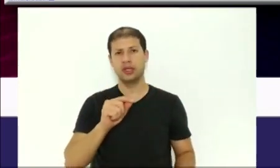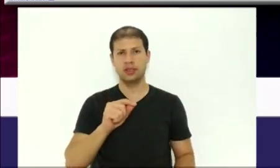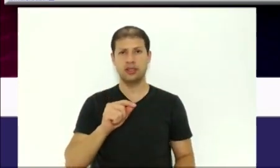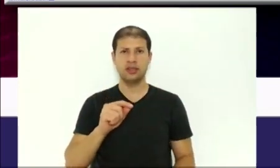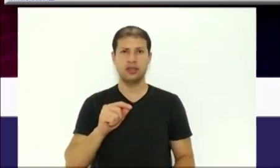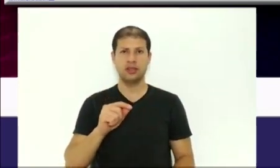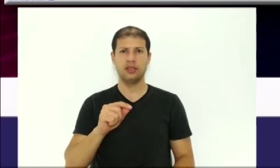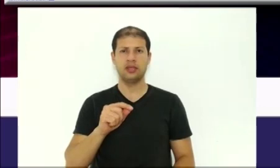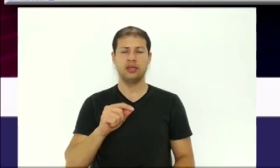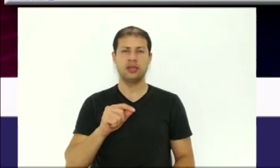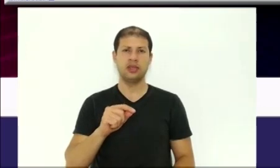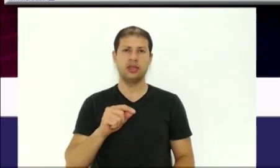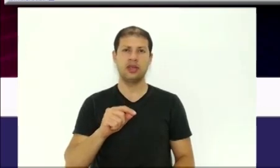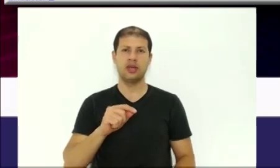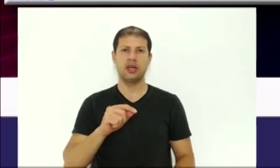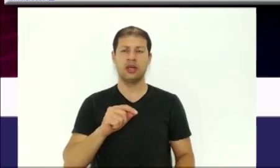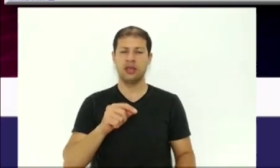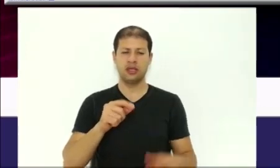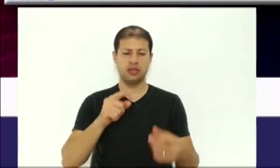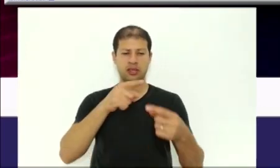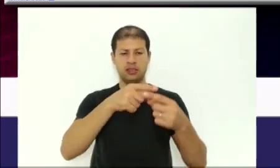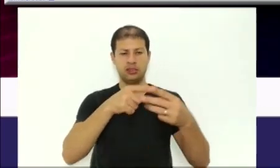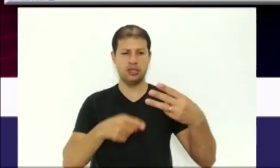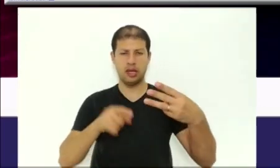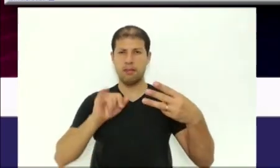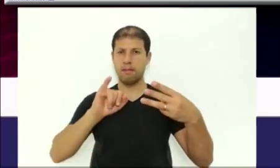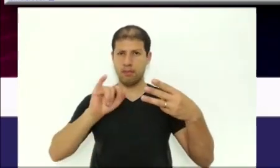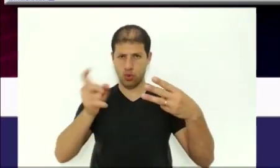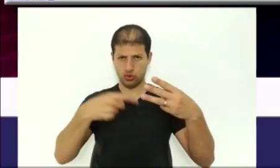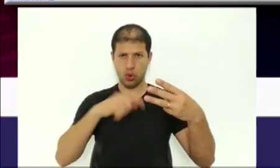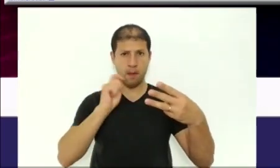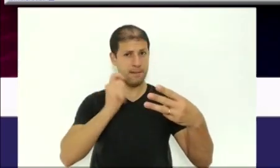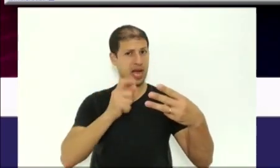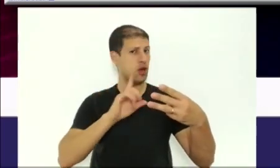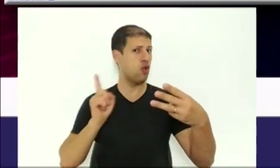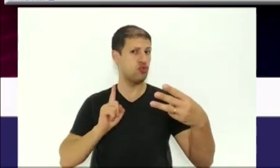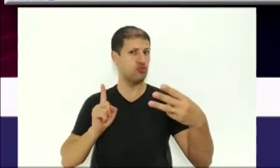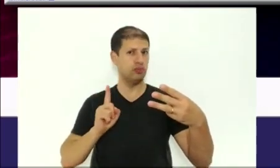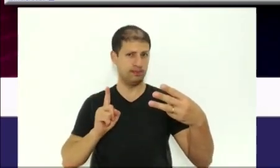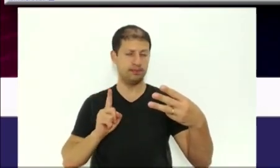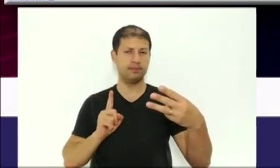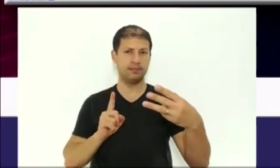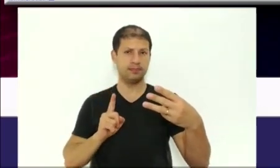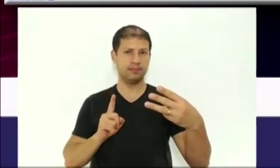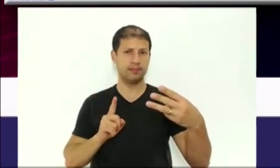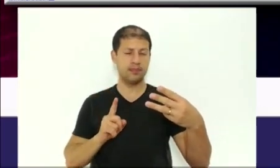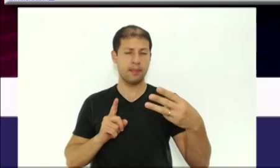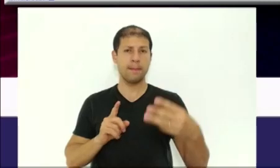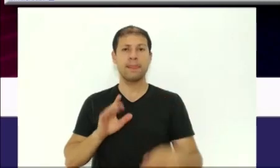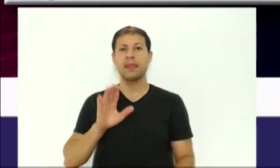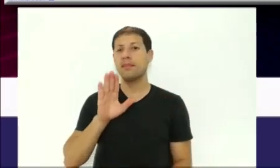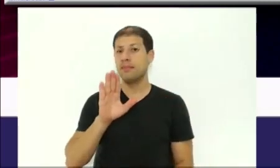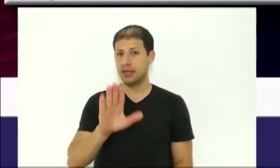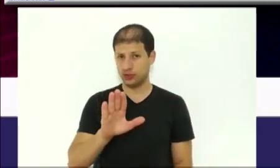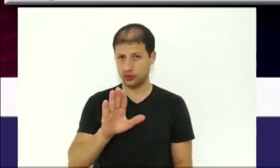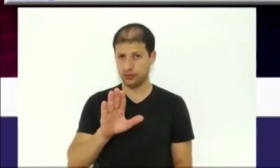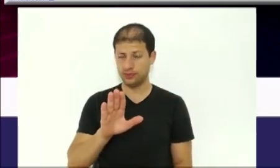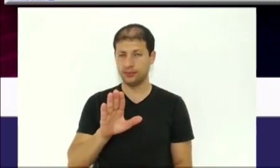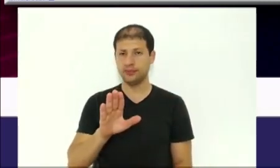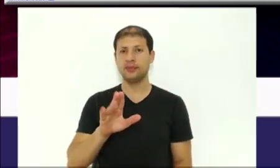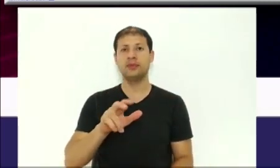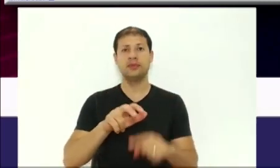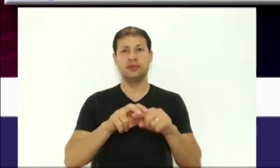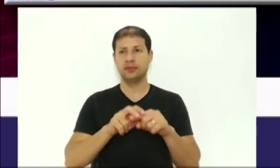de ter a isenção desses três impostos, né? Mas, para isso, a incorporadora